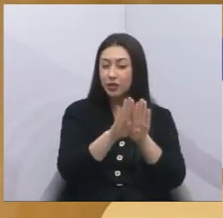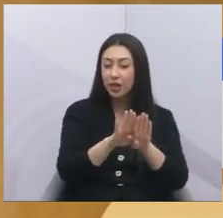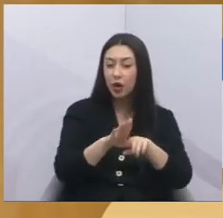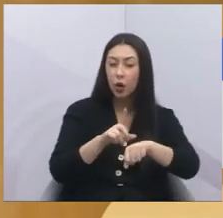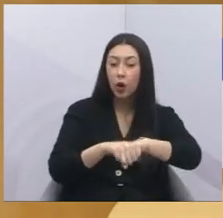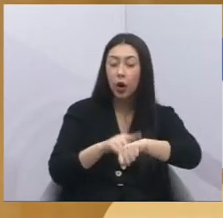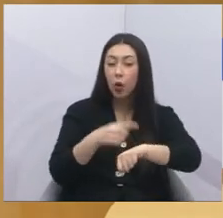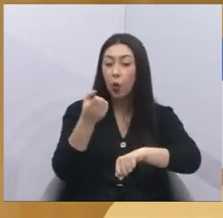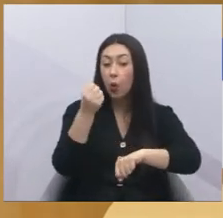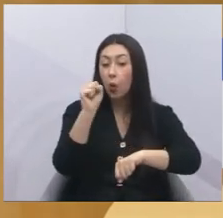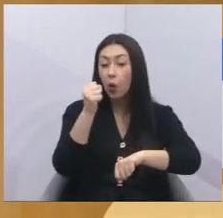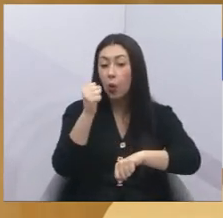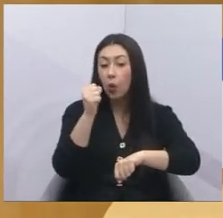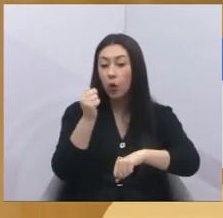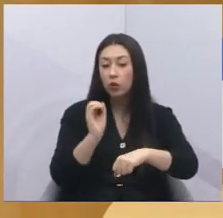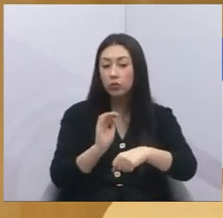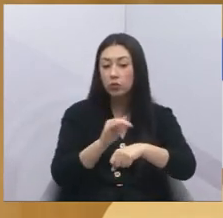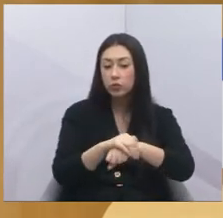noite